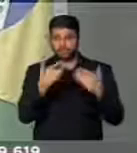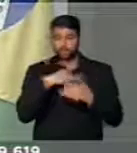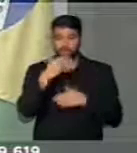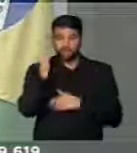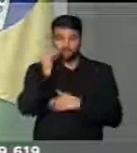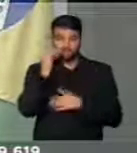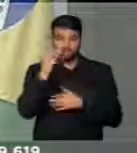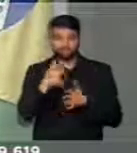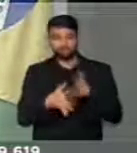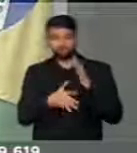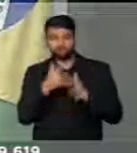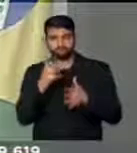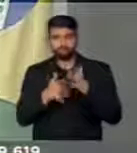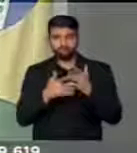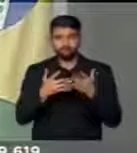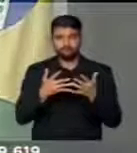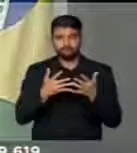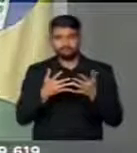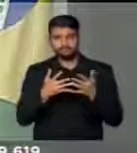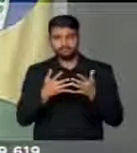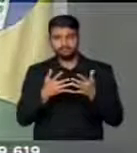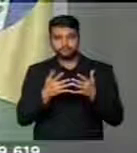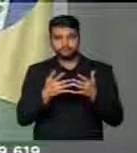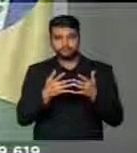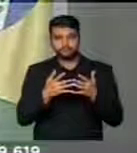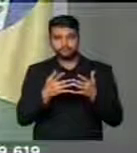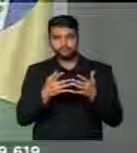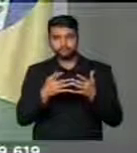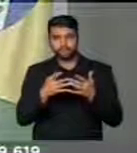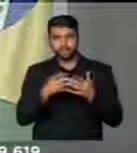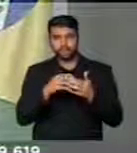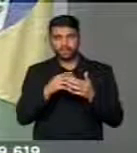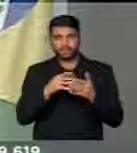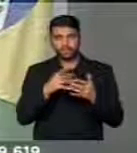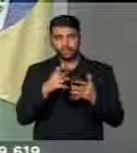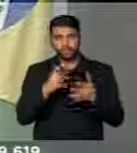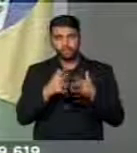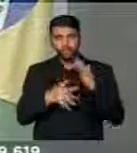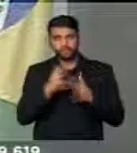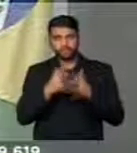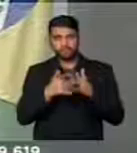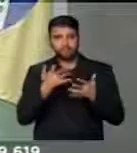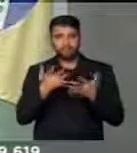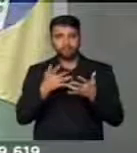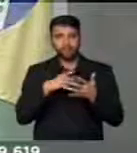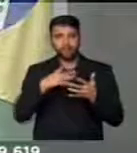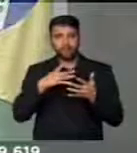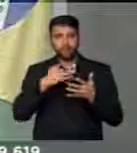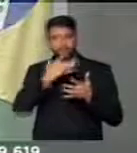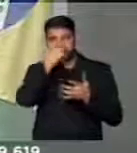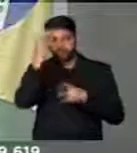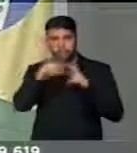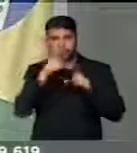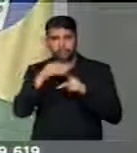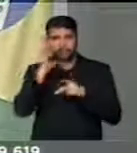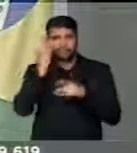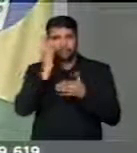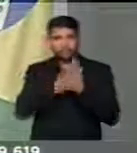tentem confundir a cabeça da população brasileira. Essa